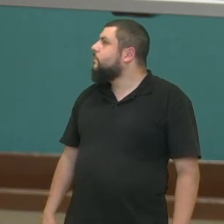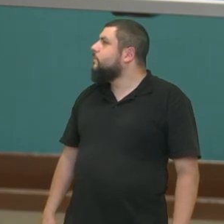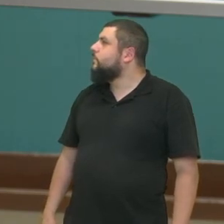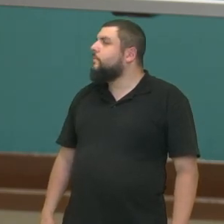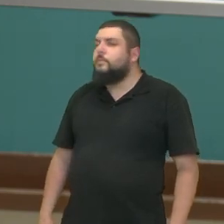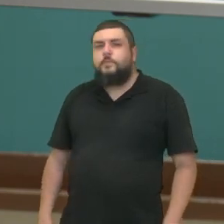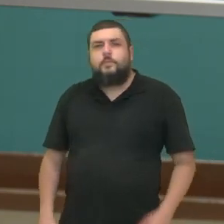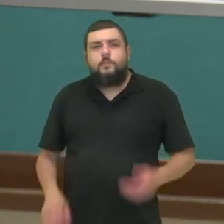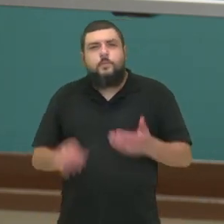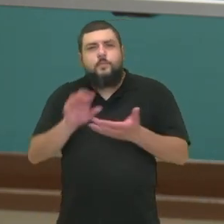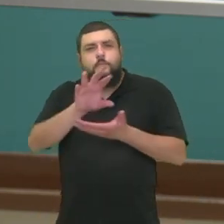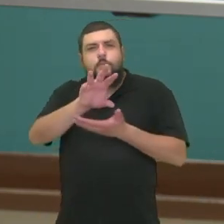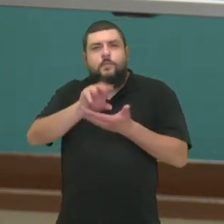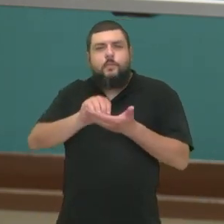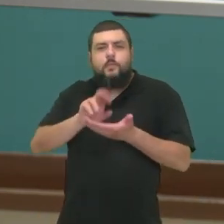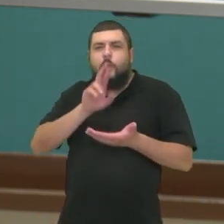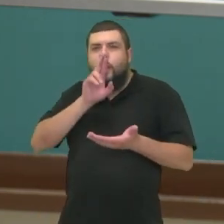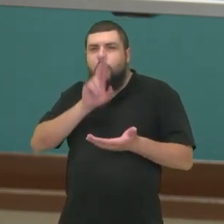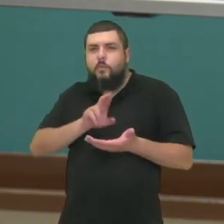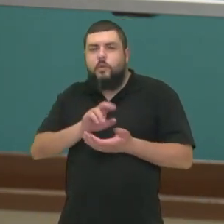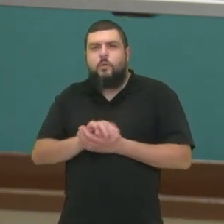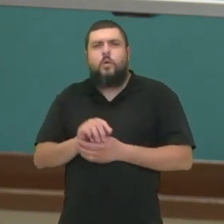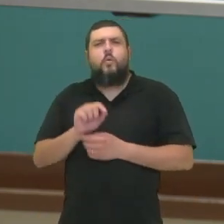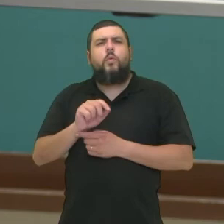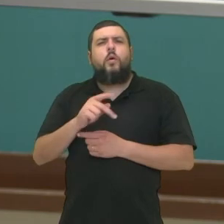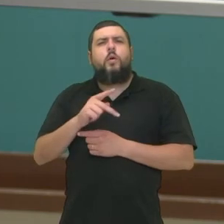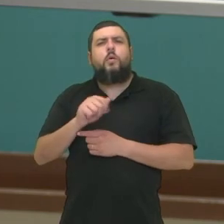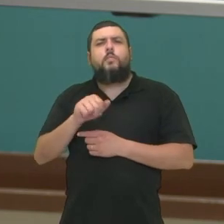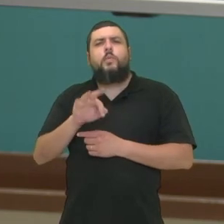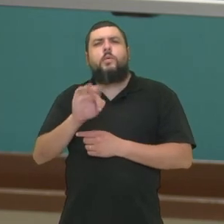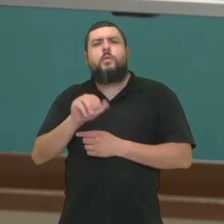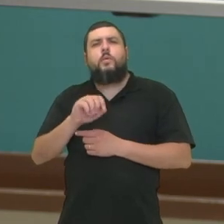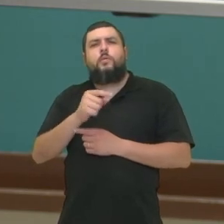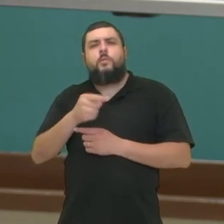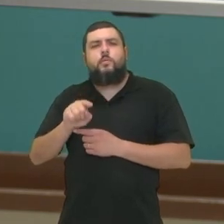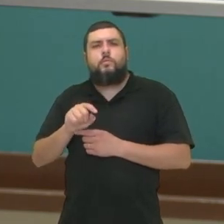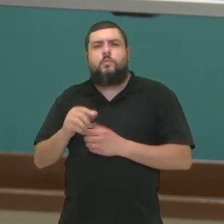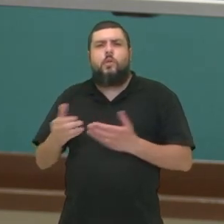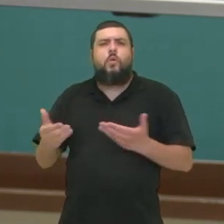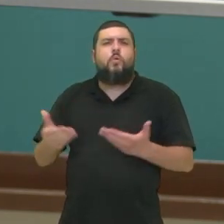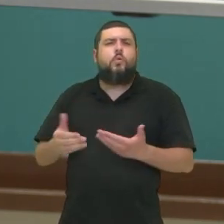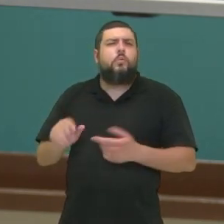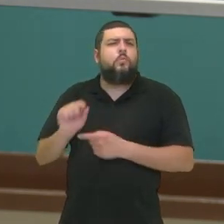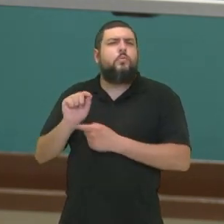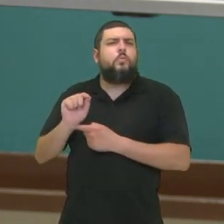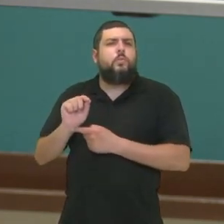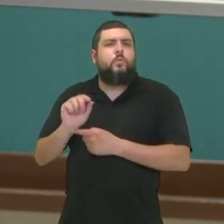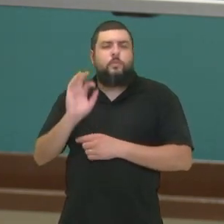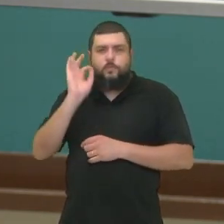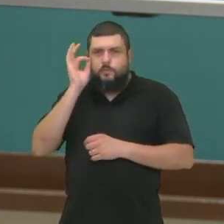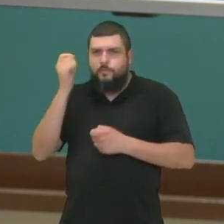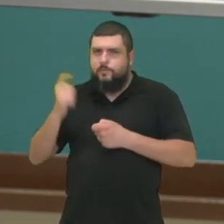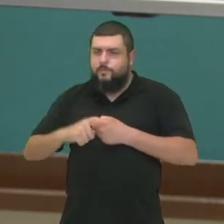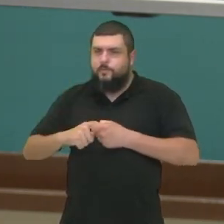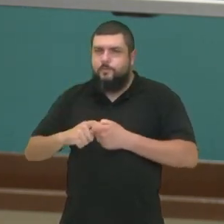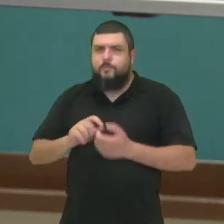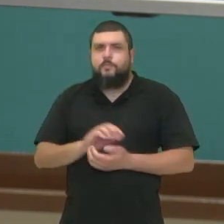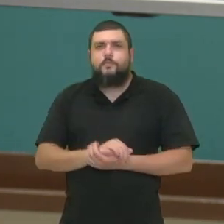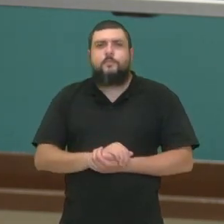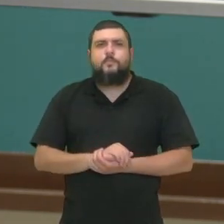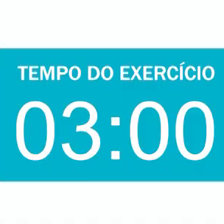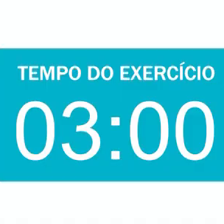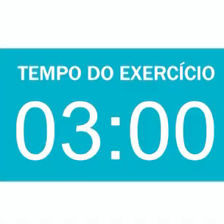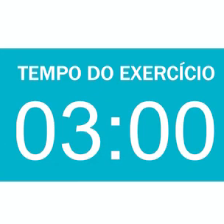Copie seu caderno e responda. O que era o Panteão Romano? Atualmente, o que se tornou o espaço do antigo Panteão? Daqui a pouquinho nós voltamos.